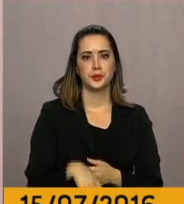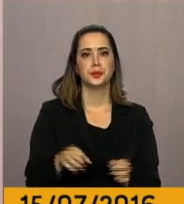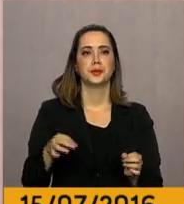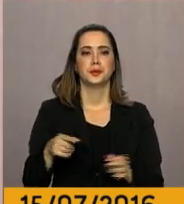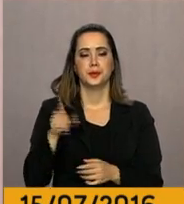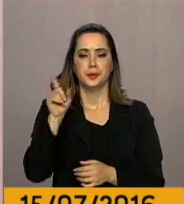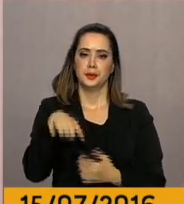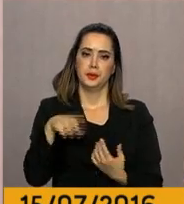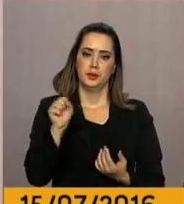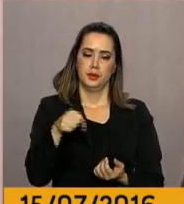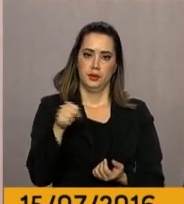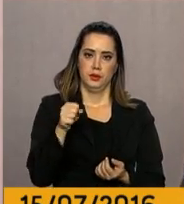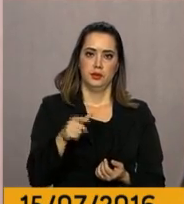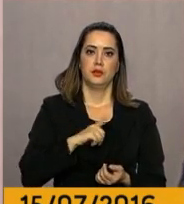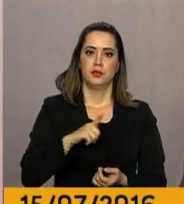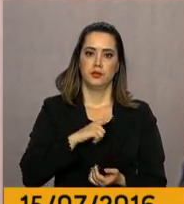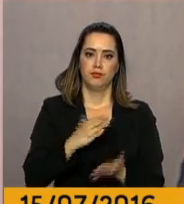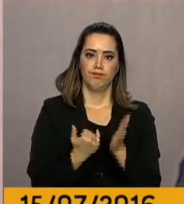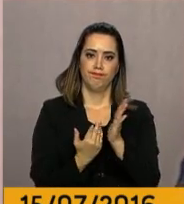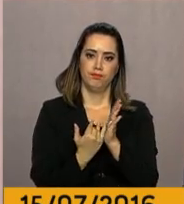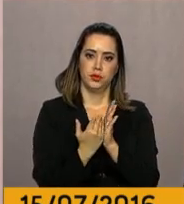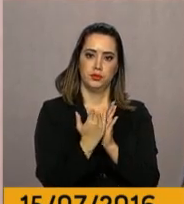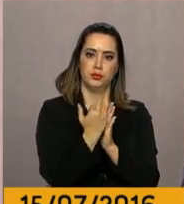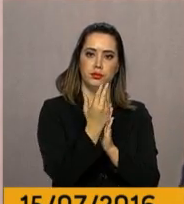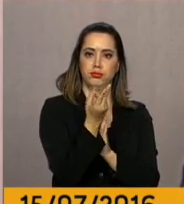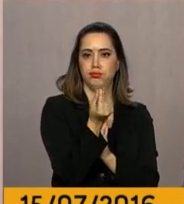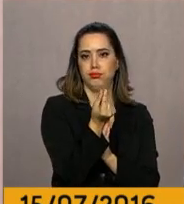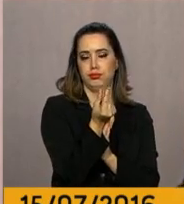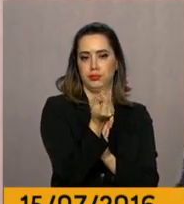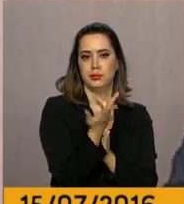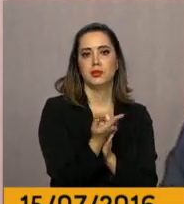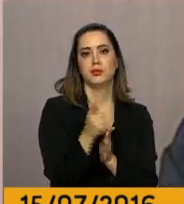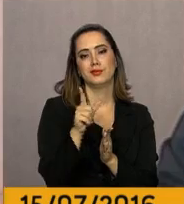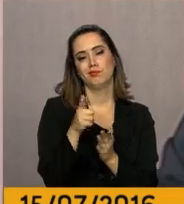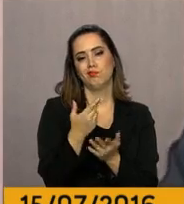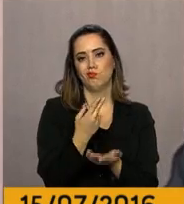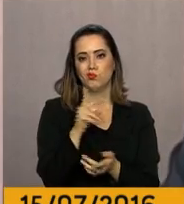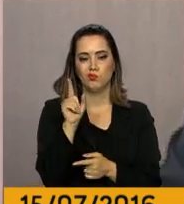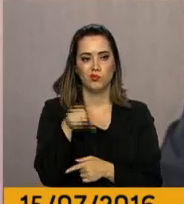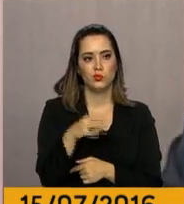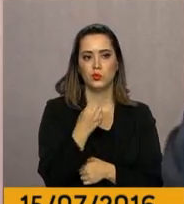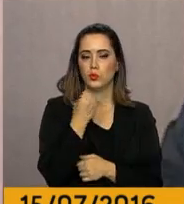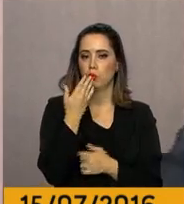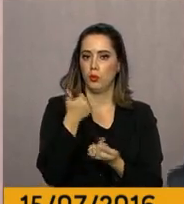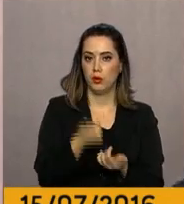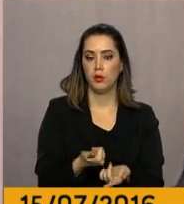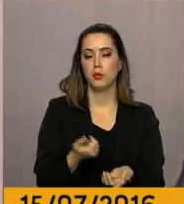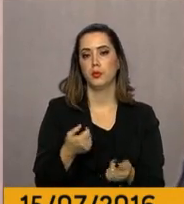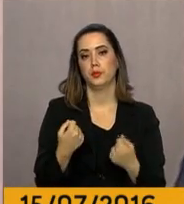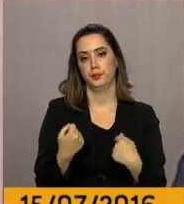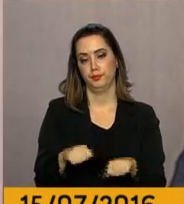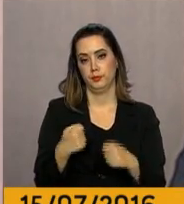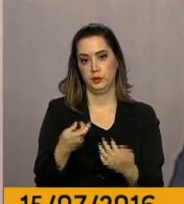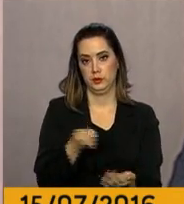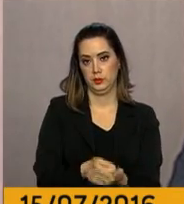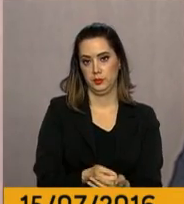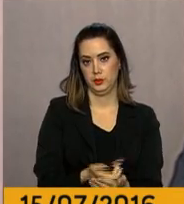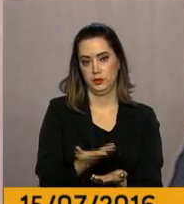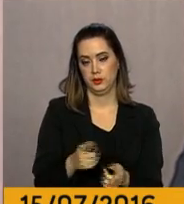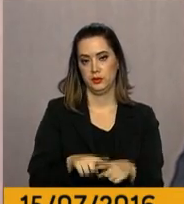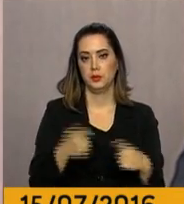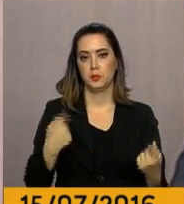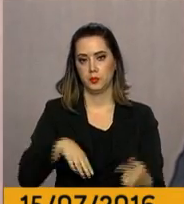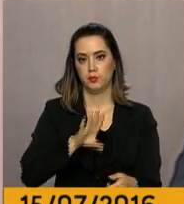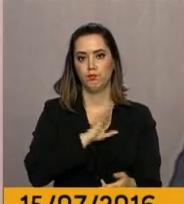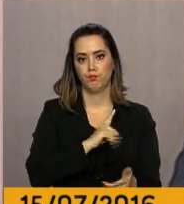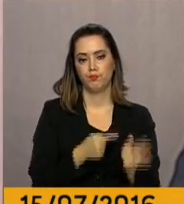custos nem sempre é bem recebido, ou quase sempre não é uma coisa muito feliz para se anunciar, mas nós